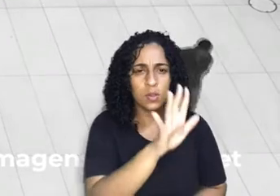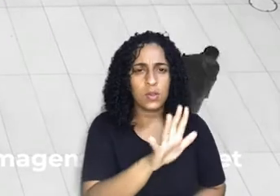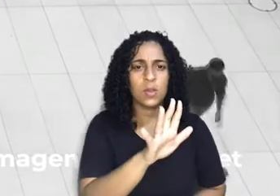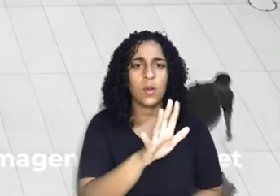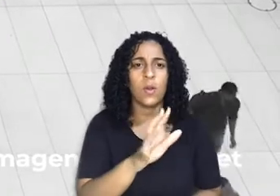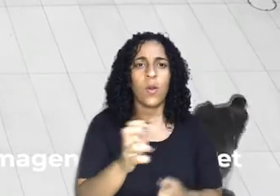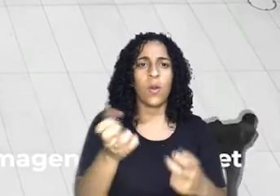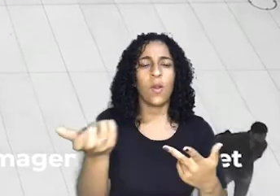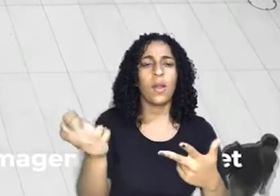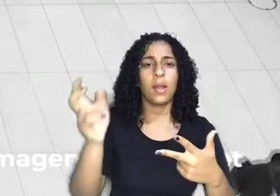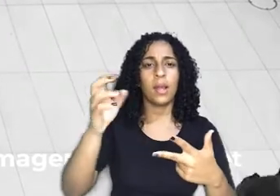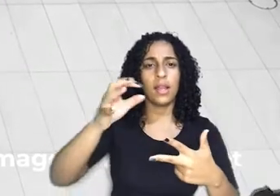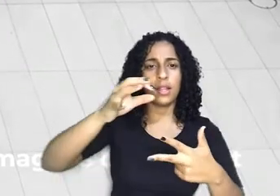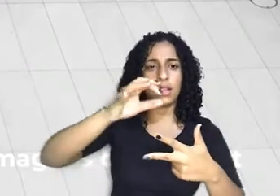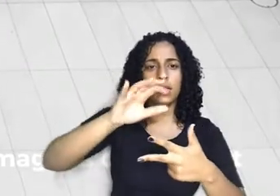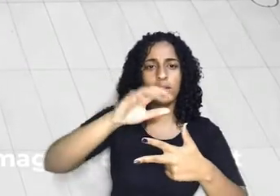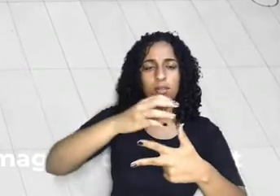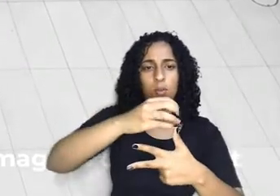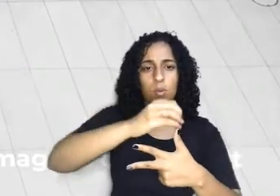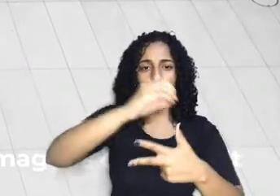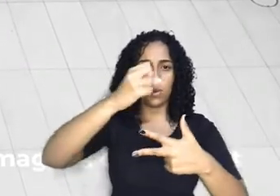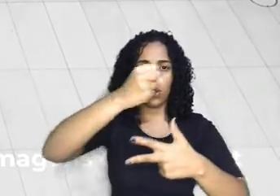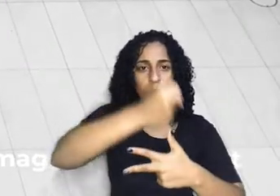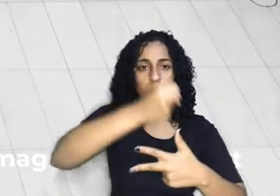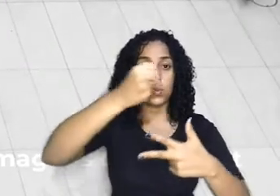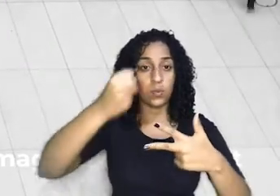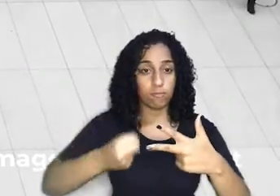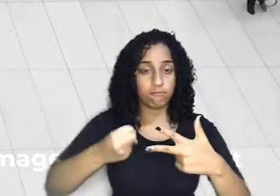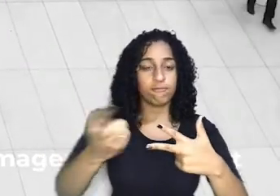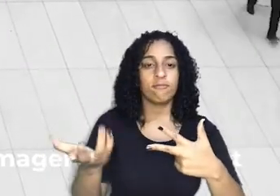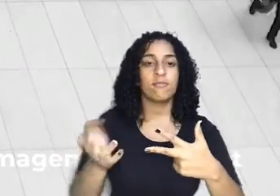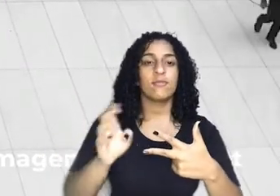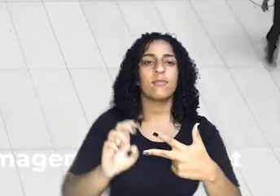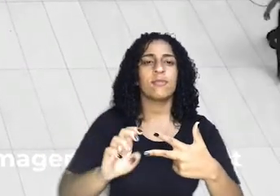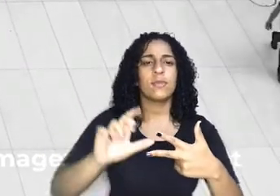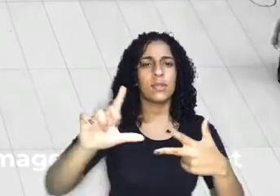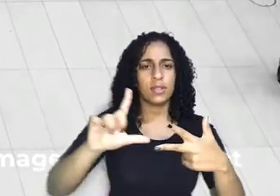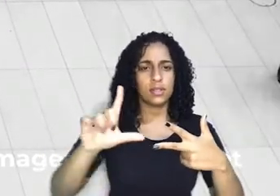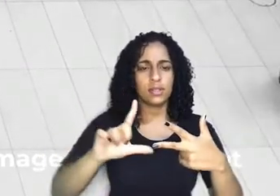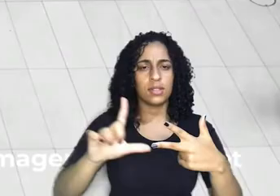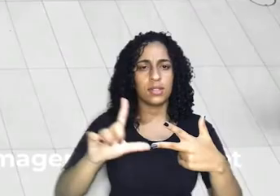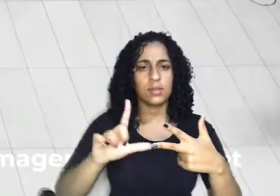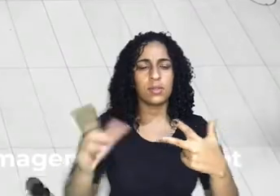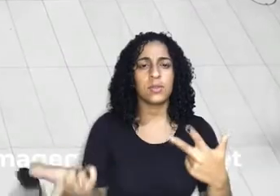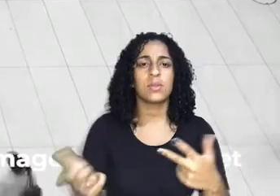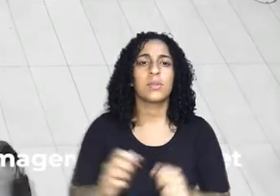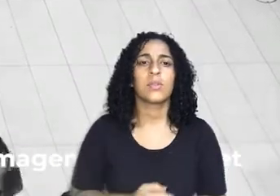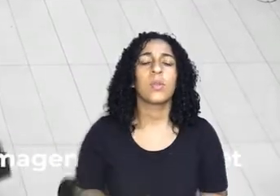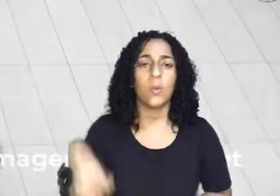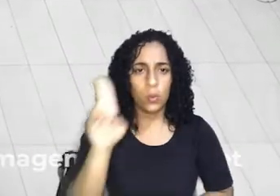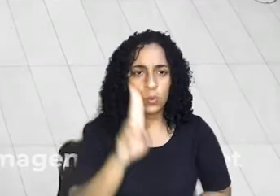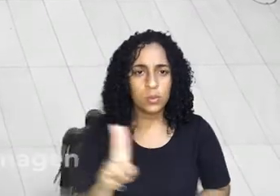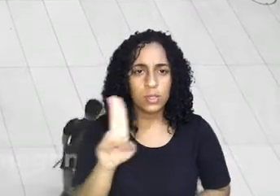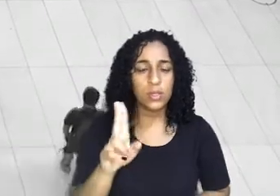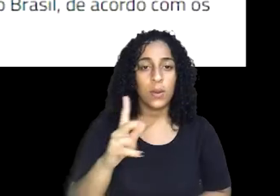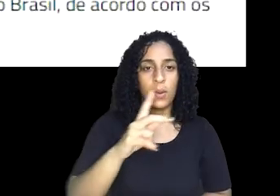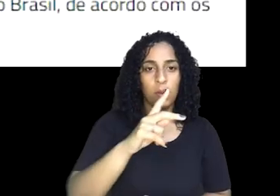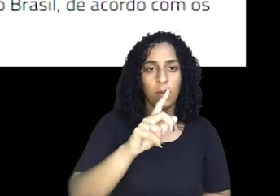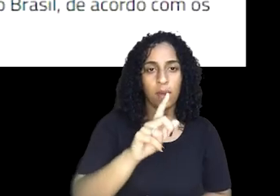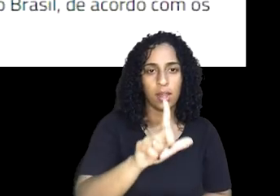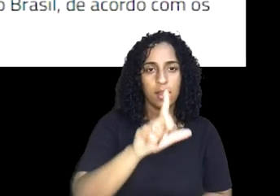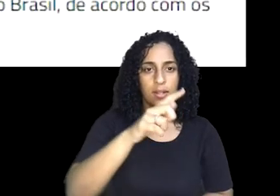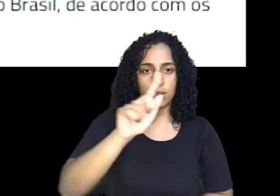executivo e legislativo estão se adaptando a uma realidade cada vez mais digital e uma dessas medidas lgpd